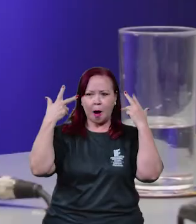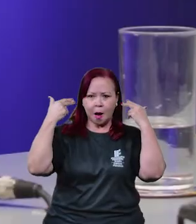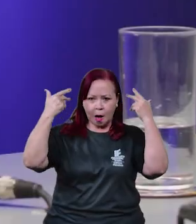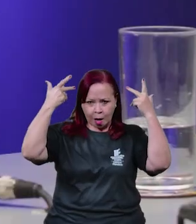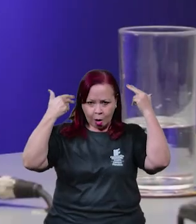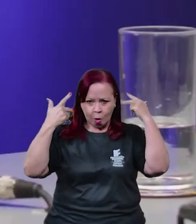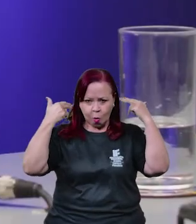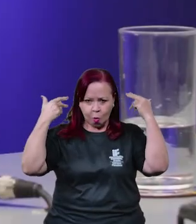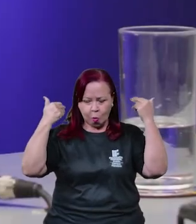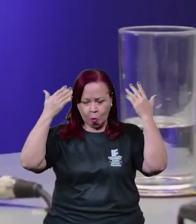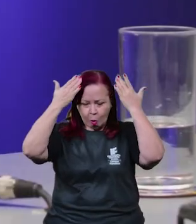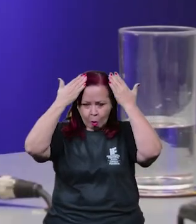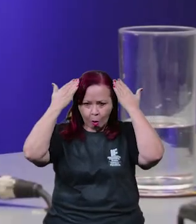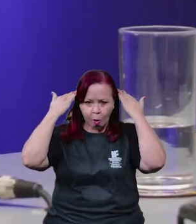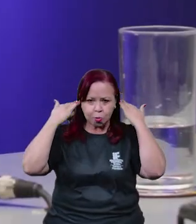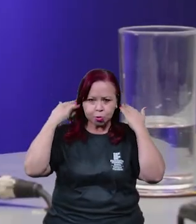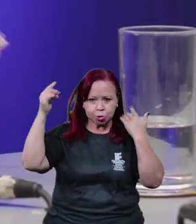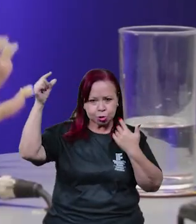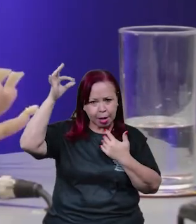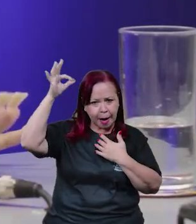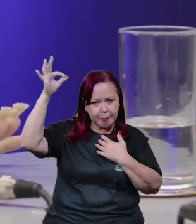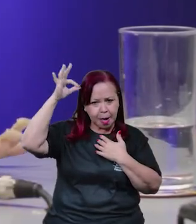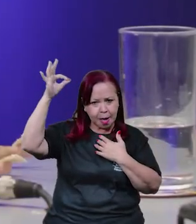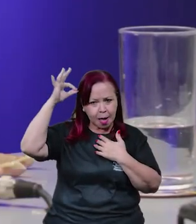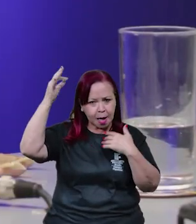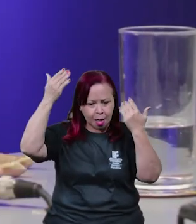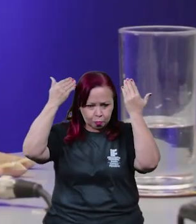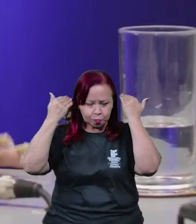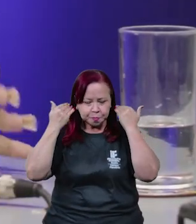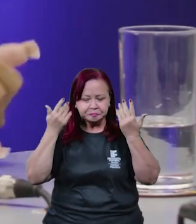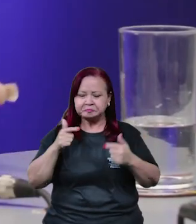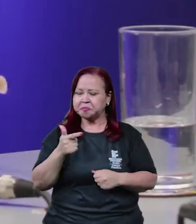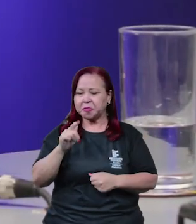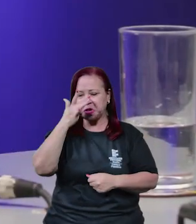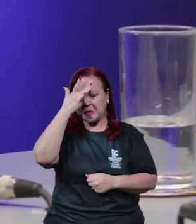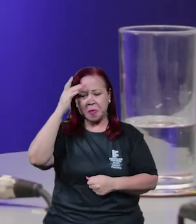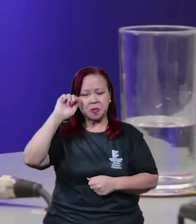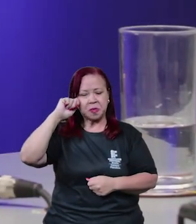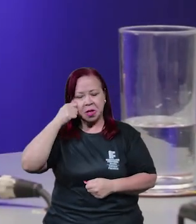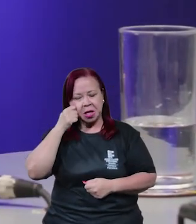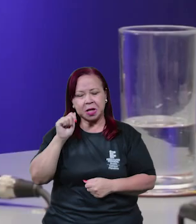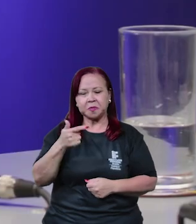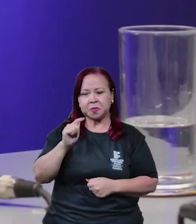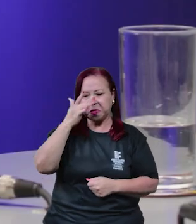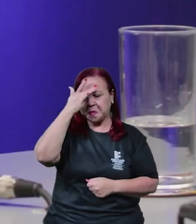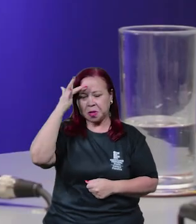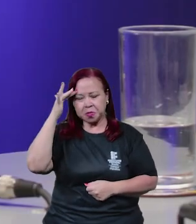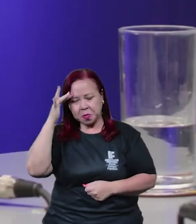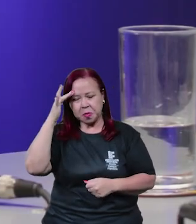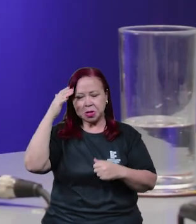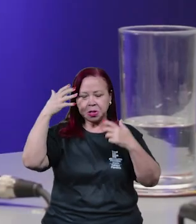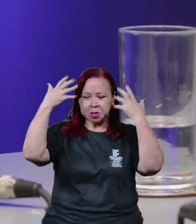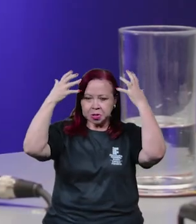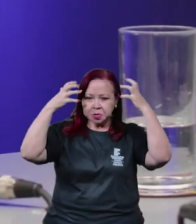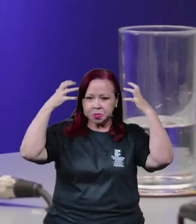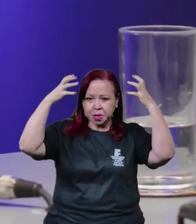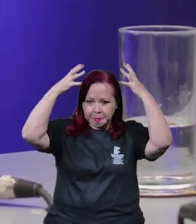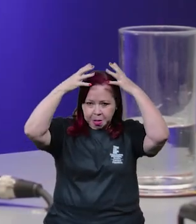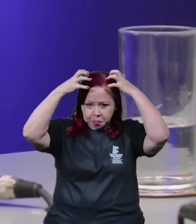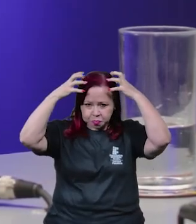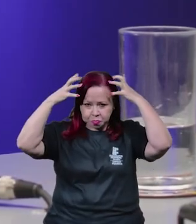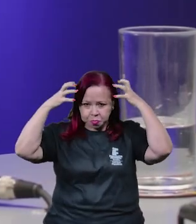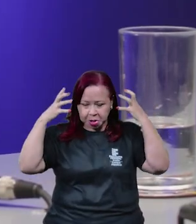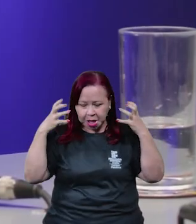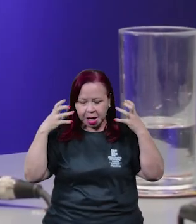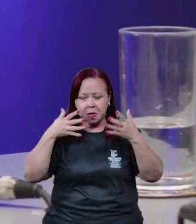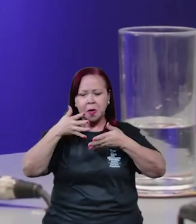regrinhas de coisas que tem que fazer. E não tinham pessoas negras, não tinham pessoas de cabelo crespo, falava a respeito do